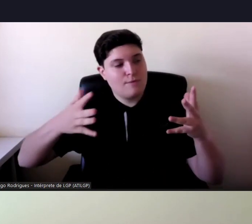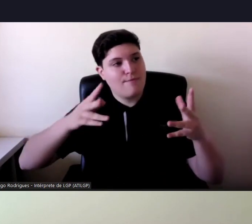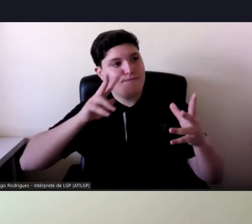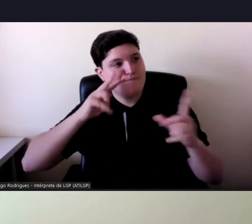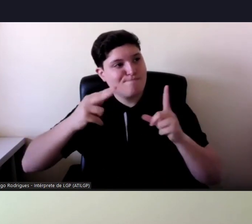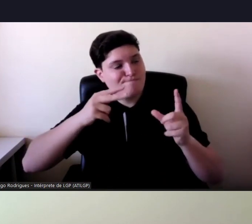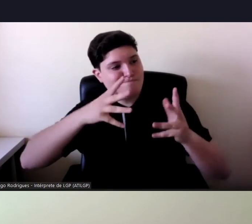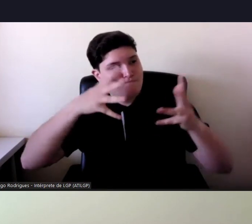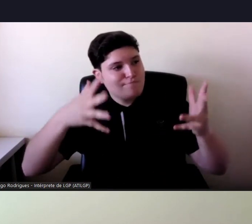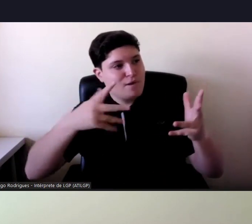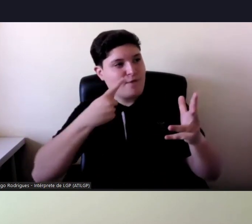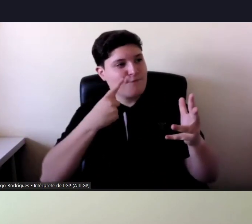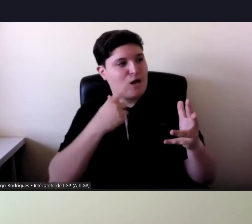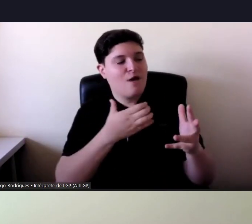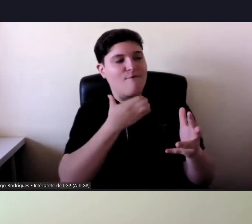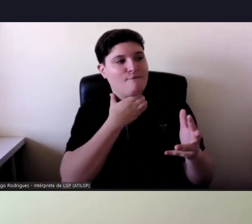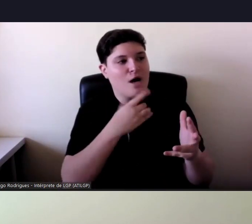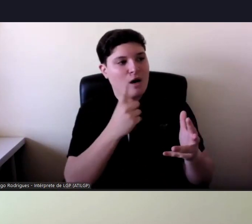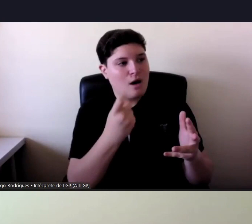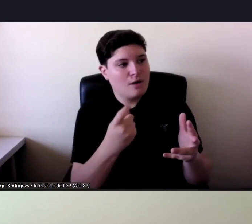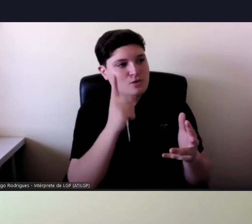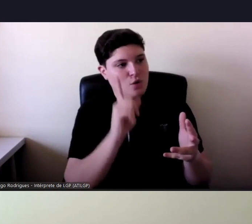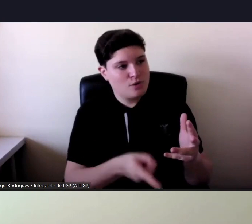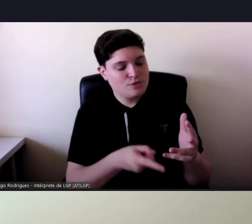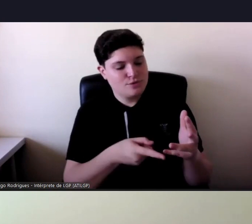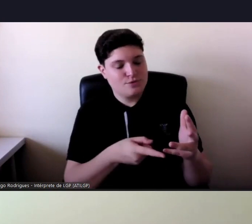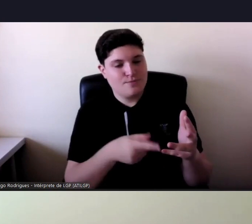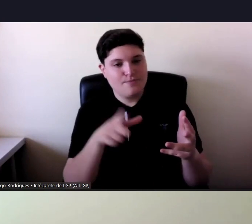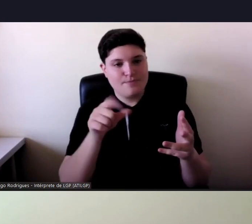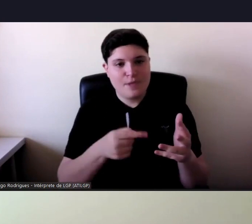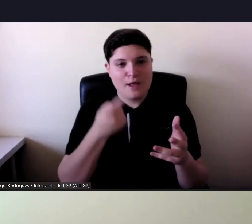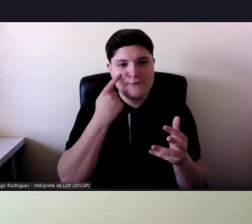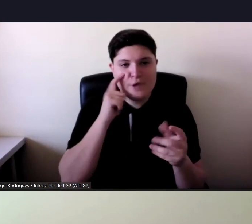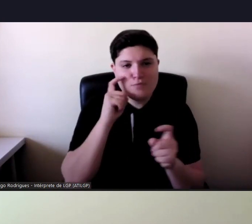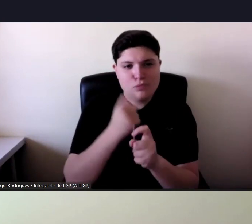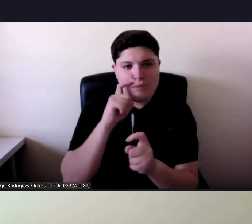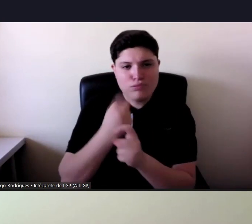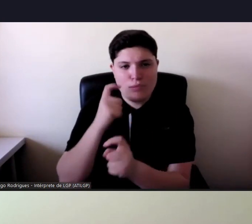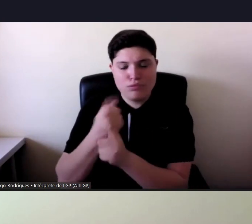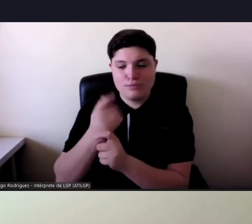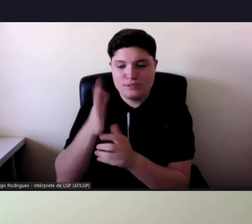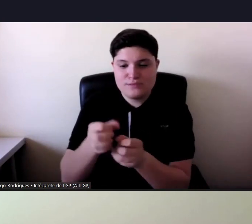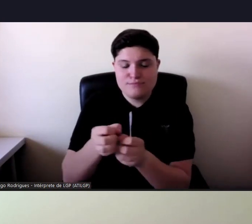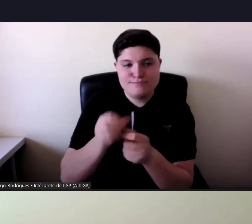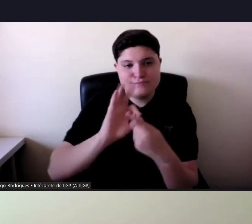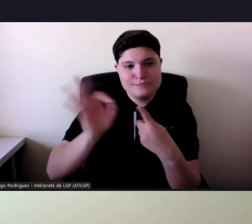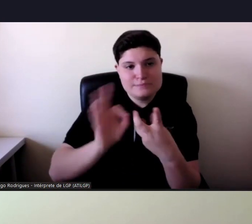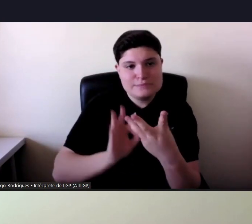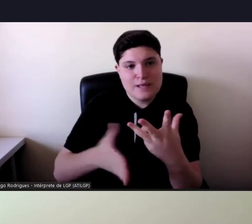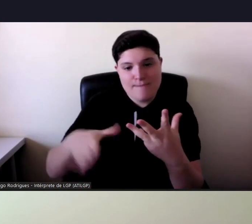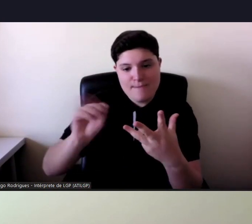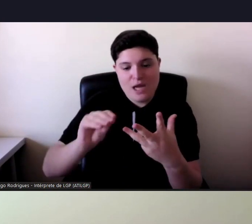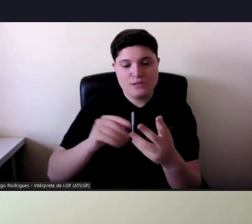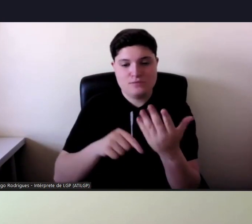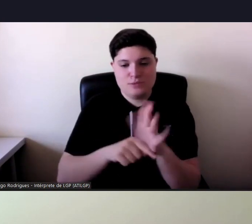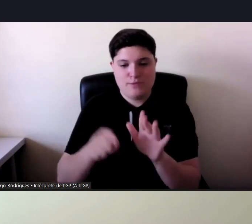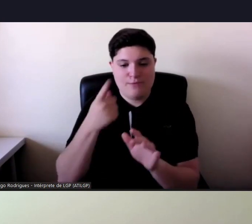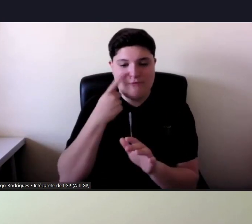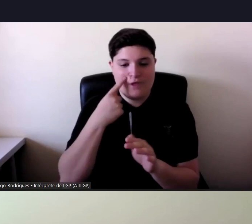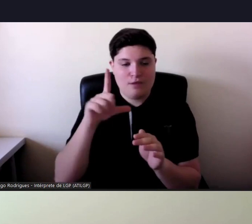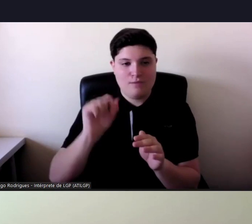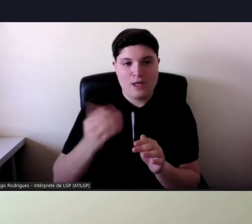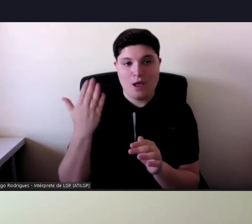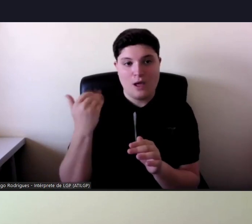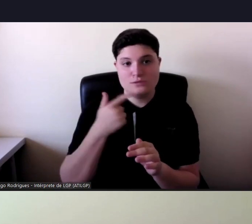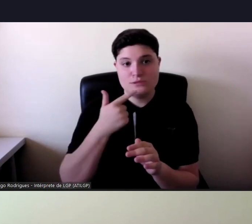que permite identificar áreas de intervenção para reduzir o impacto ambiental da atividade que nós,